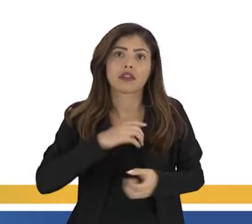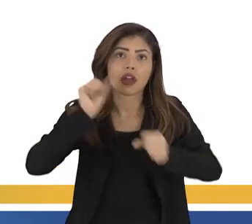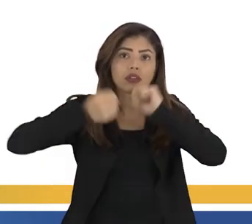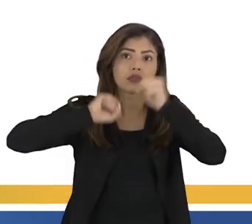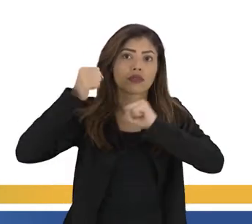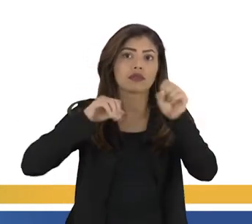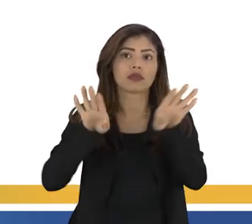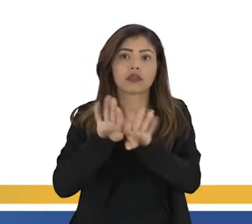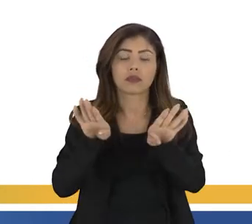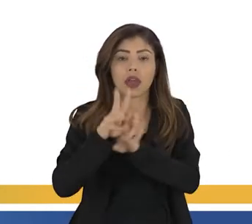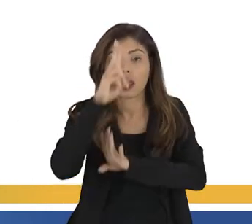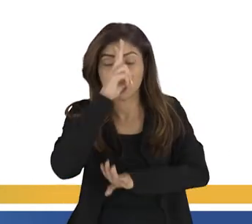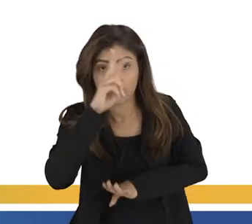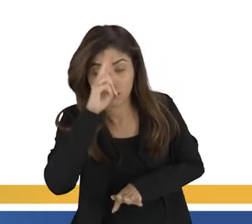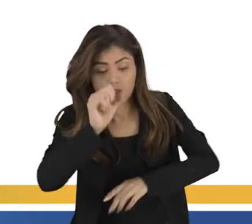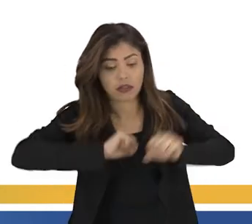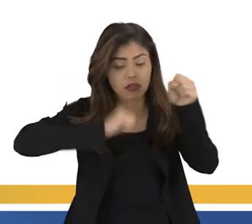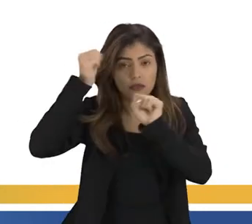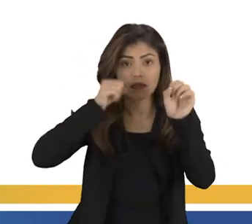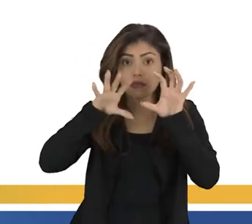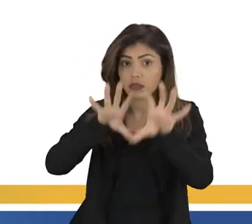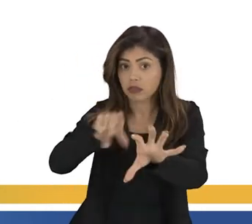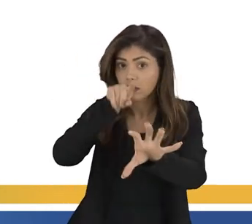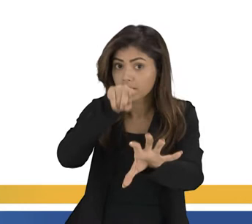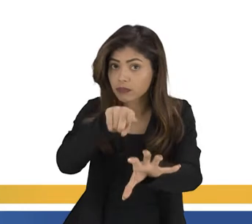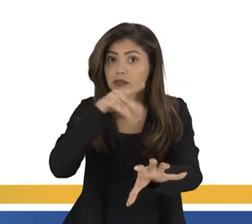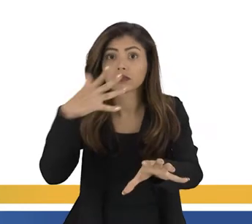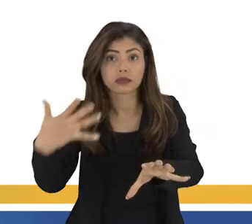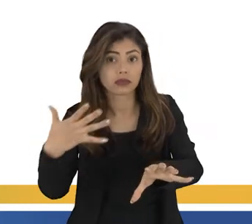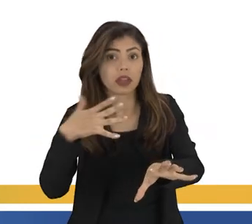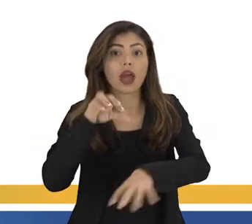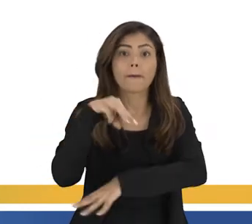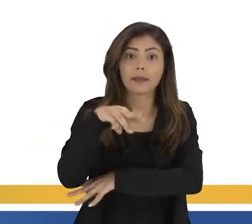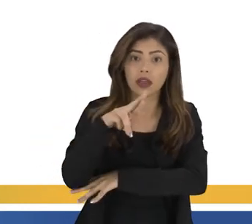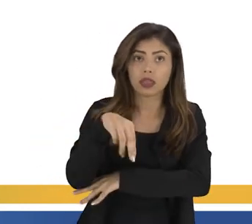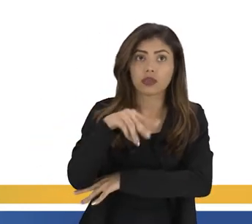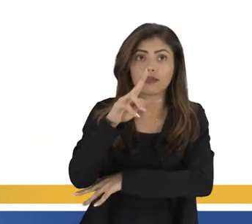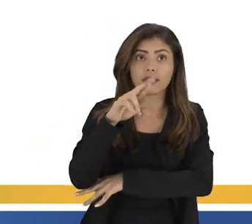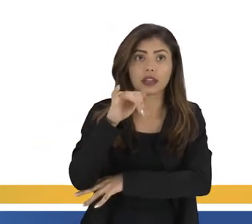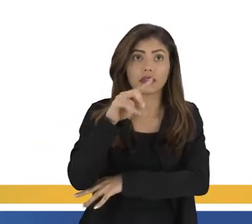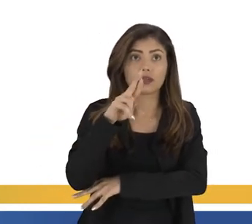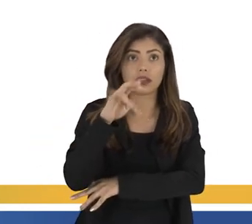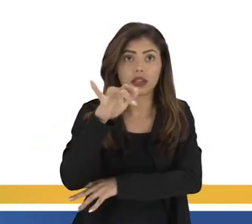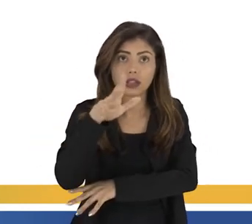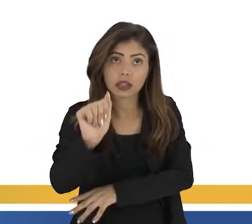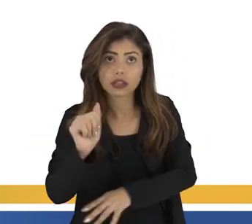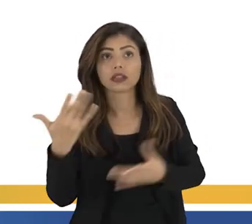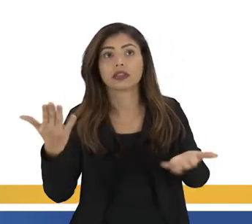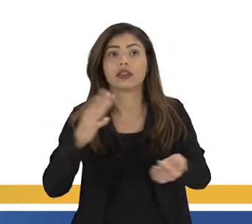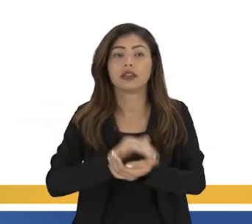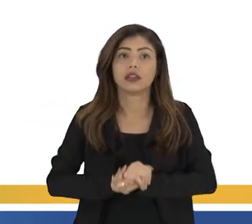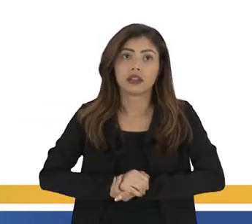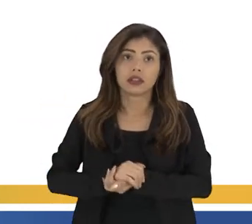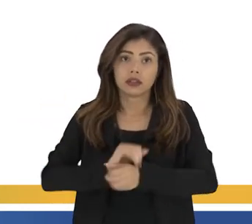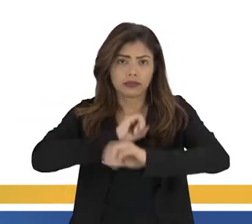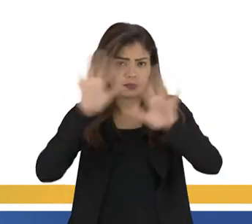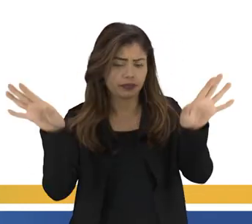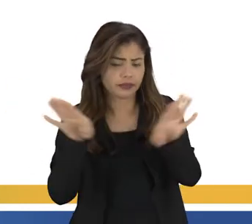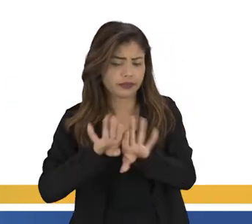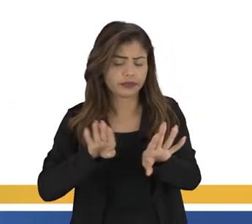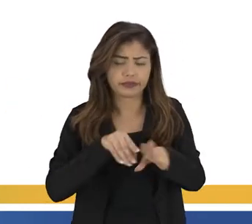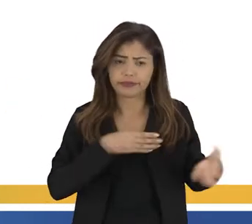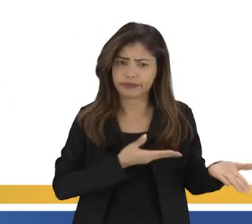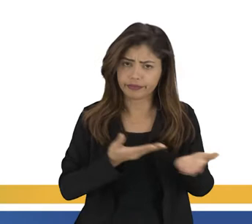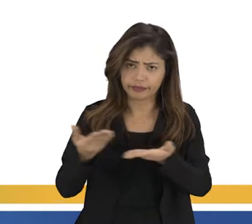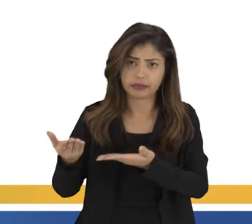indústrias também lembrando que as indústrias nessa época eram indústrias manufatureiras tá e claro a